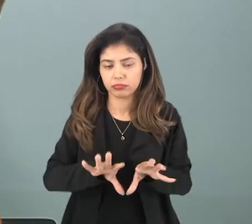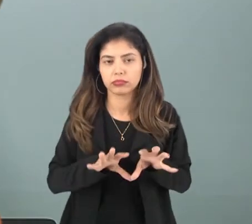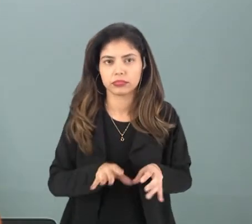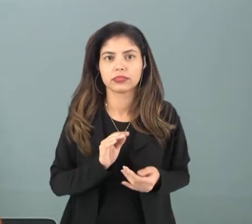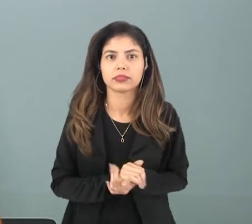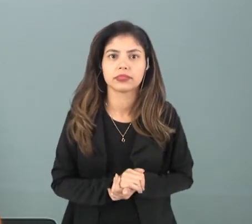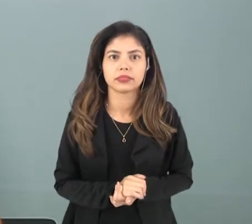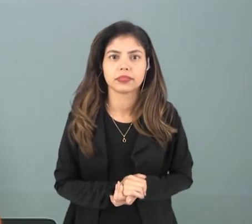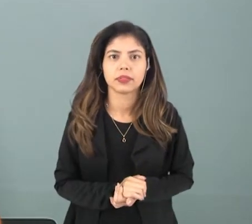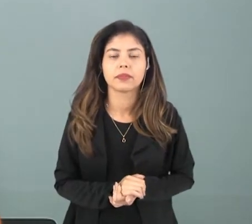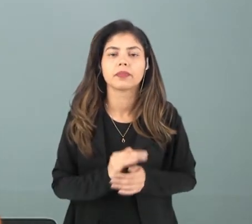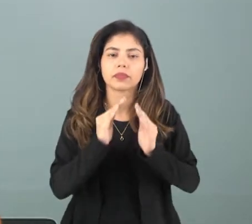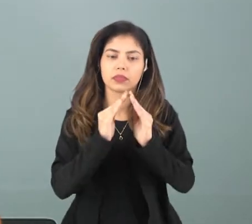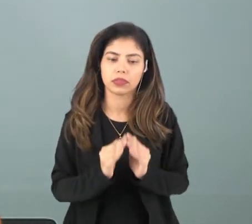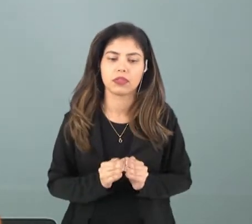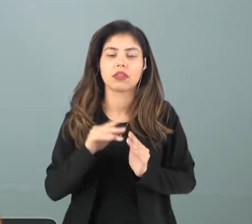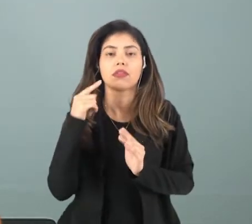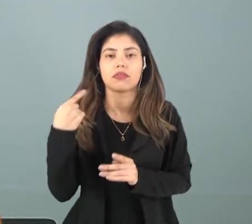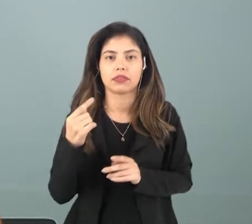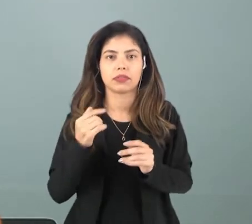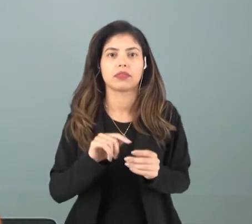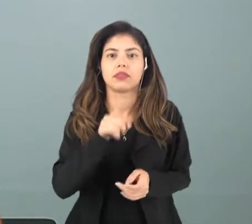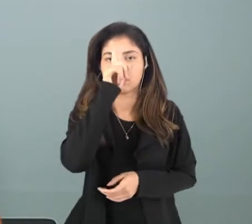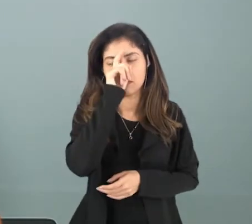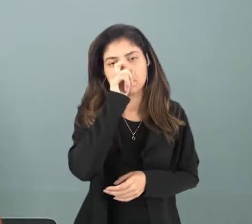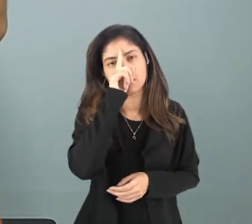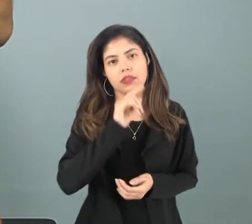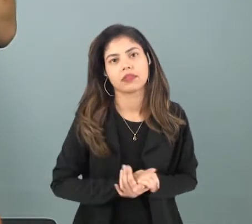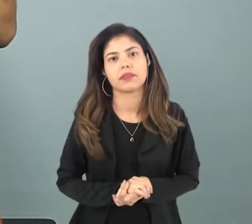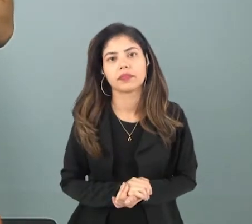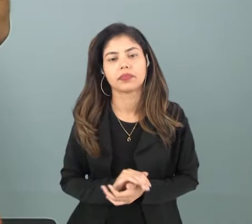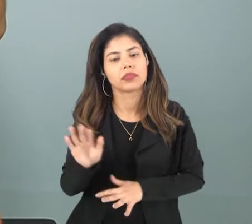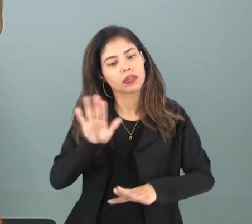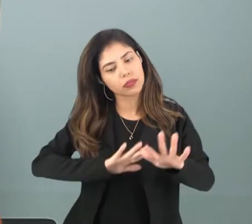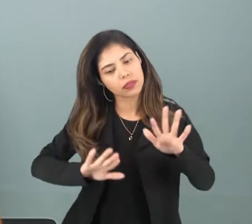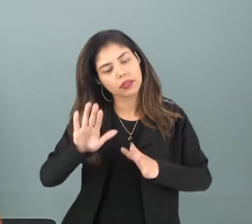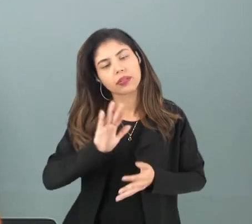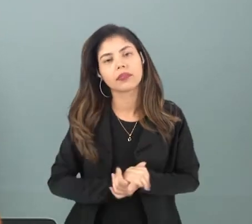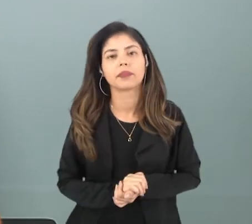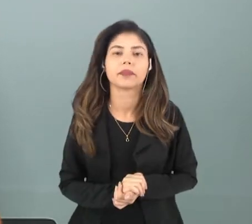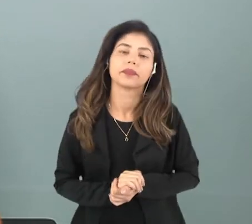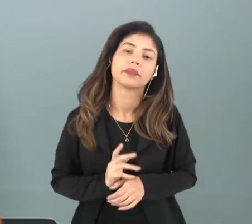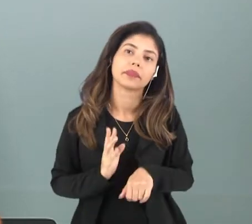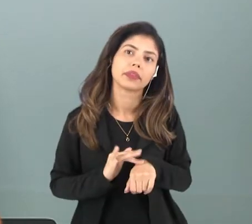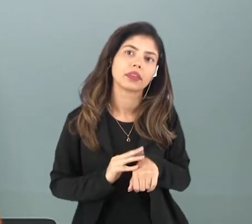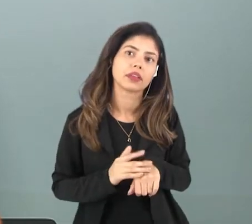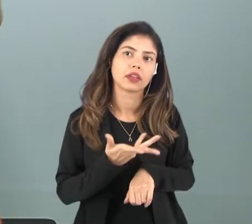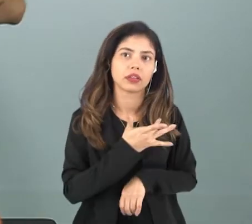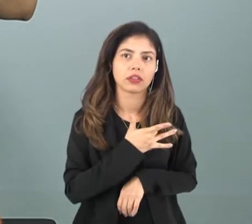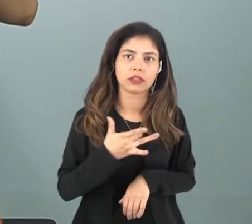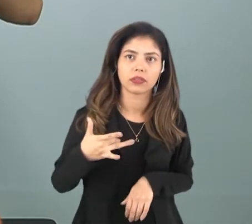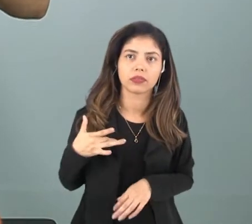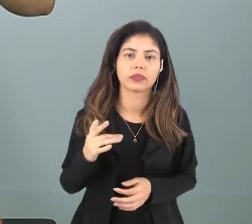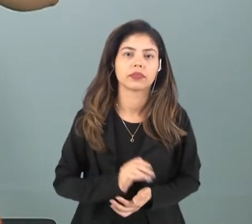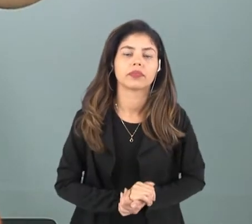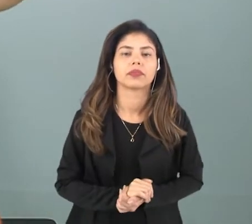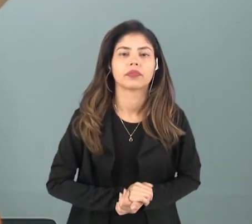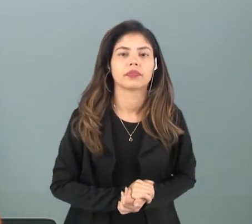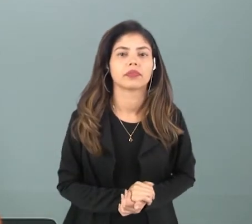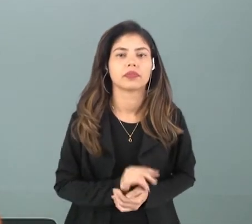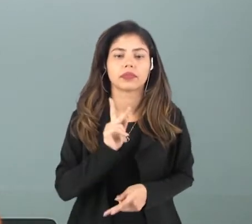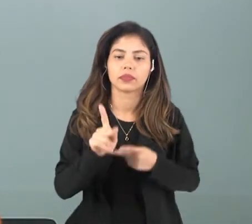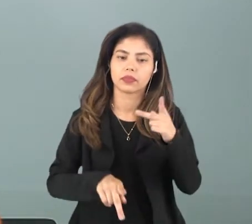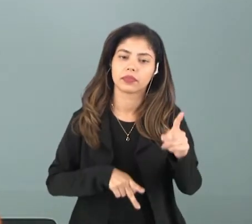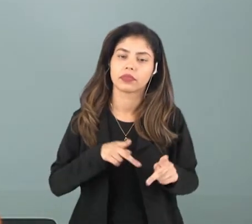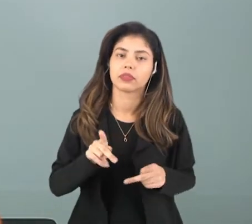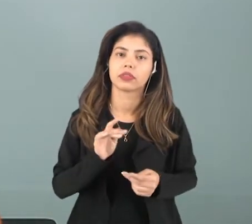ali nos hospitais, né, e ficam lá em busca de tratamento. E isso também faz com que? Faz com que a população